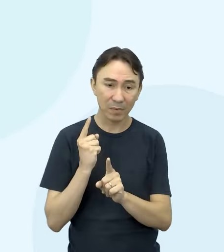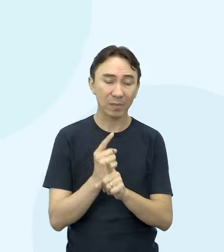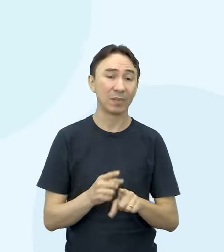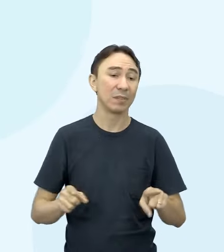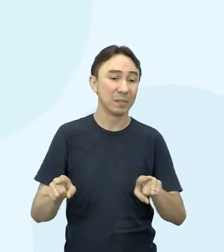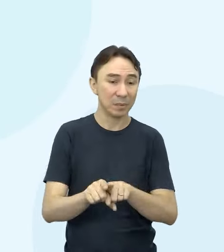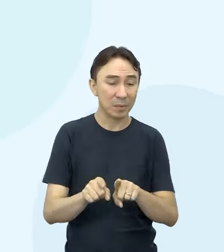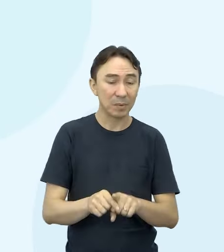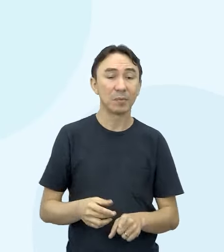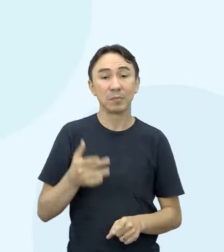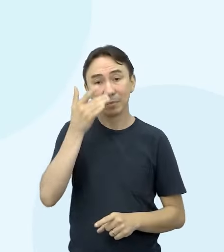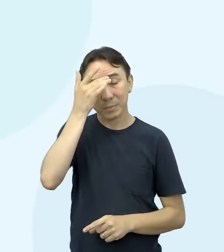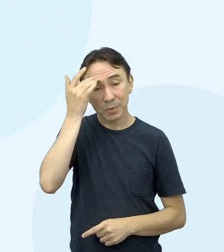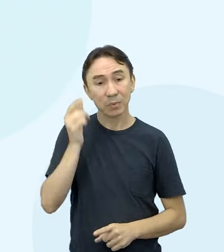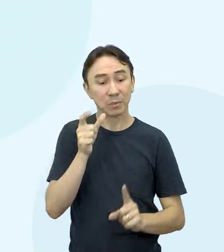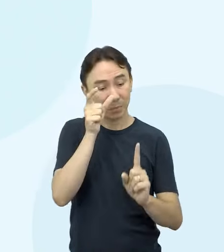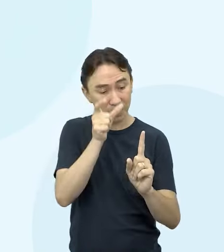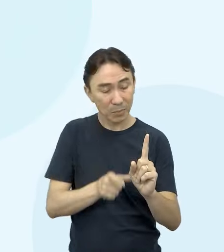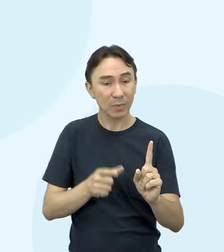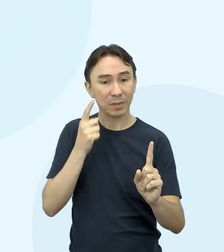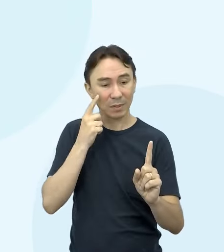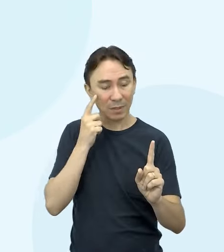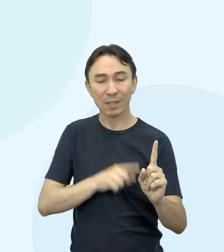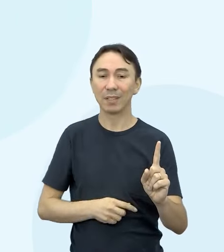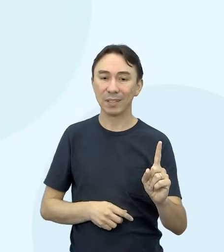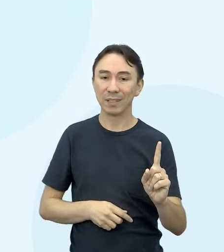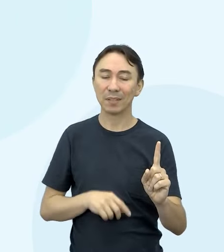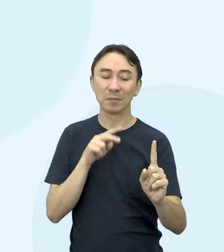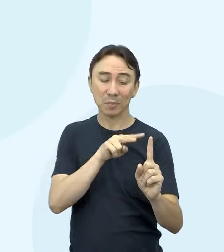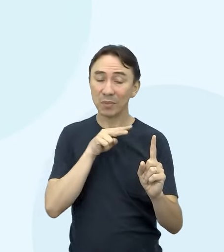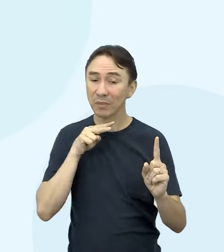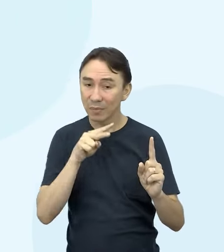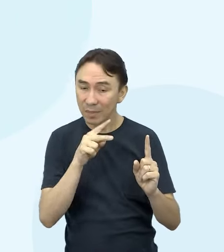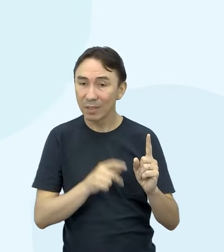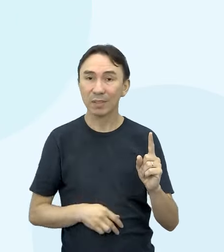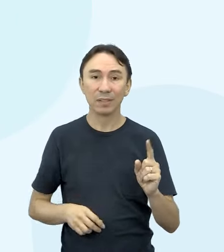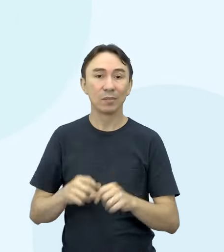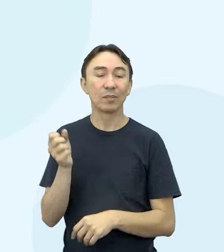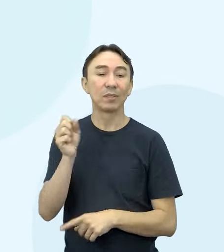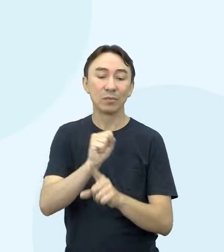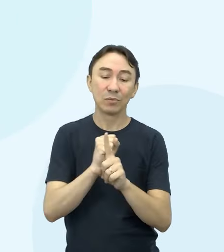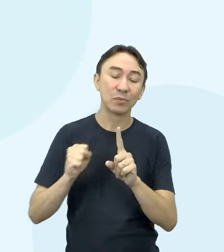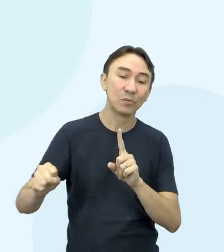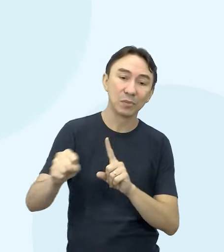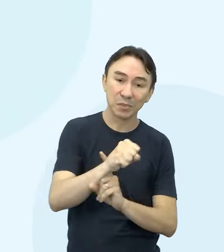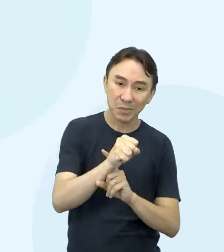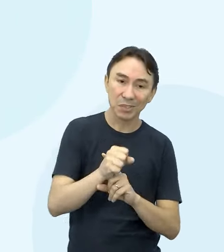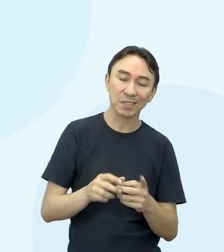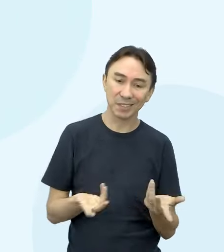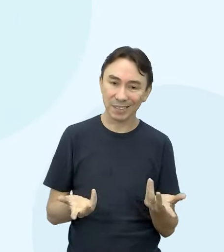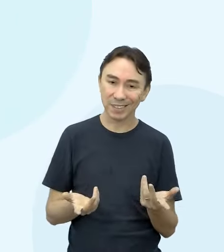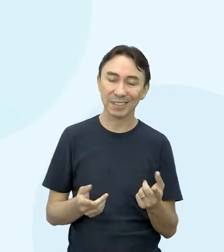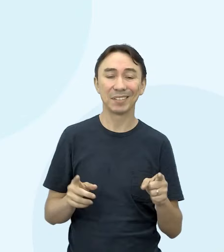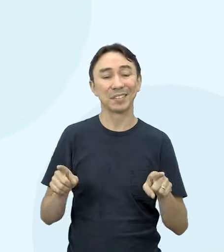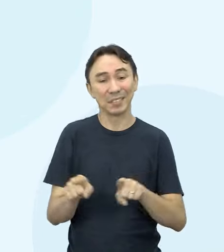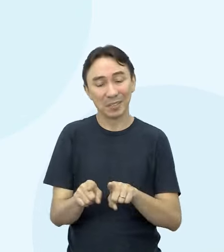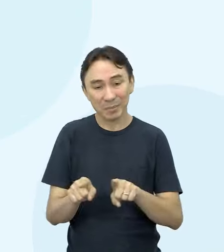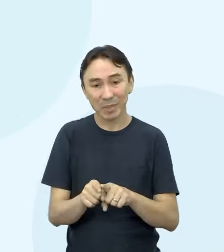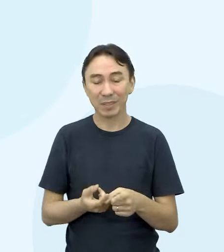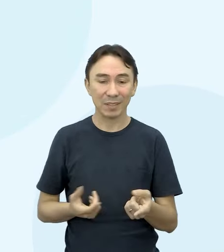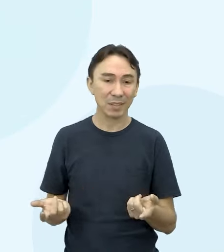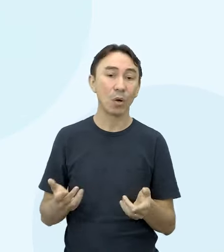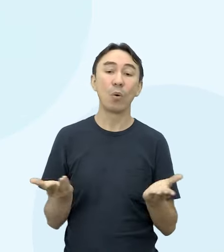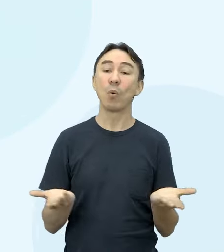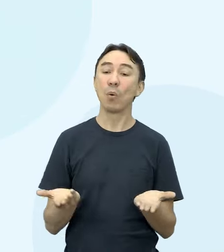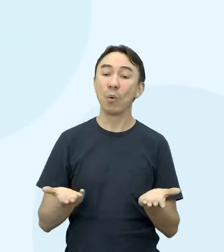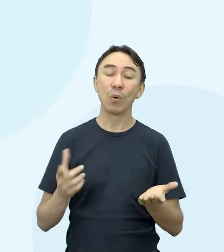perspectiva clássica e contemporânea da sociologia, a socialização do indivíduo e a importância da indústria cultural